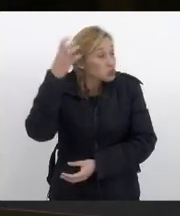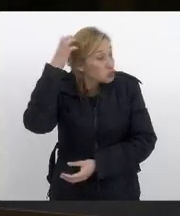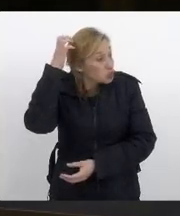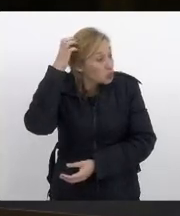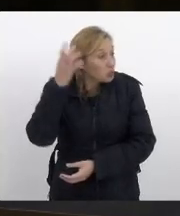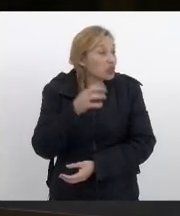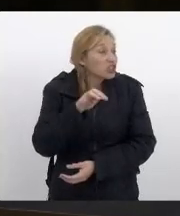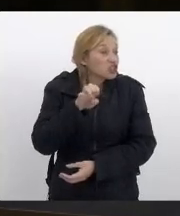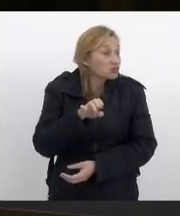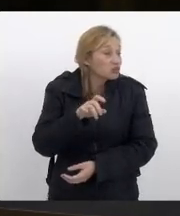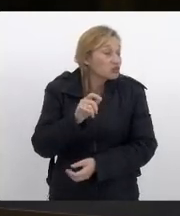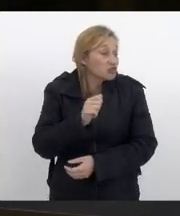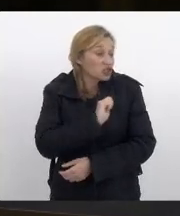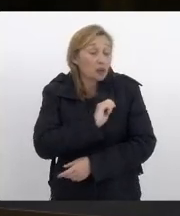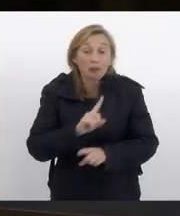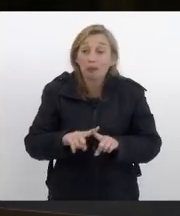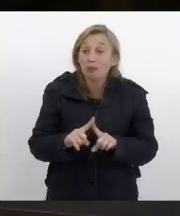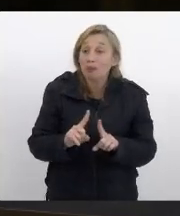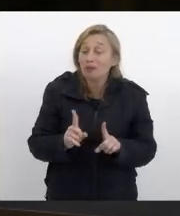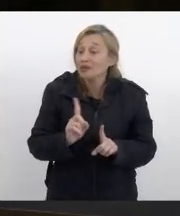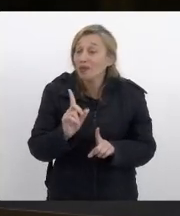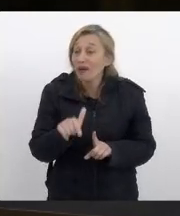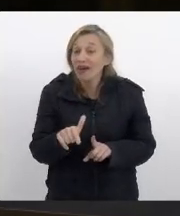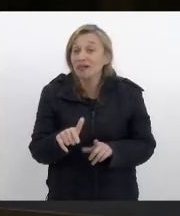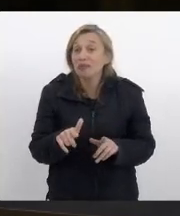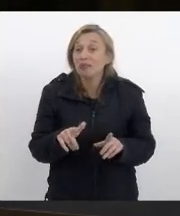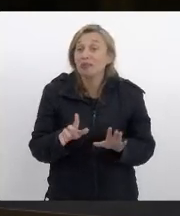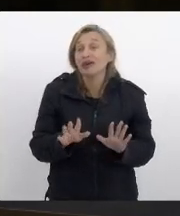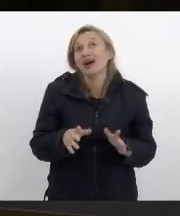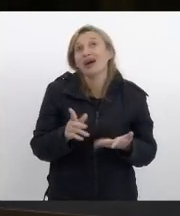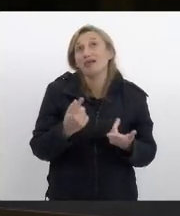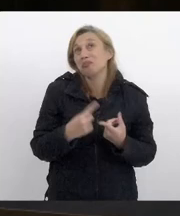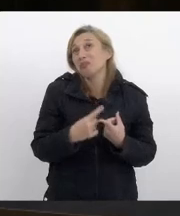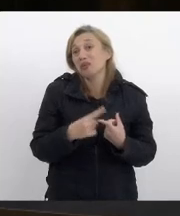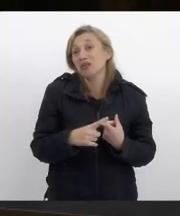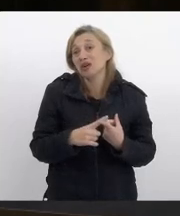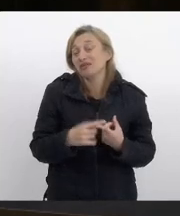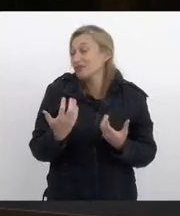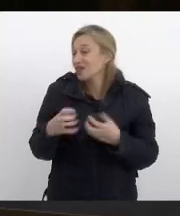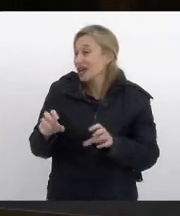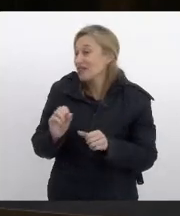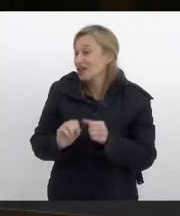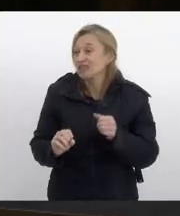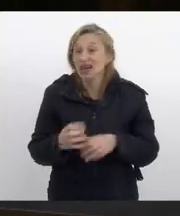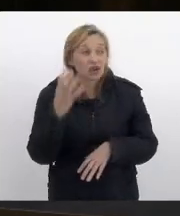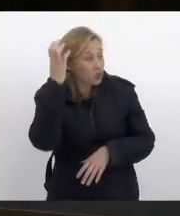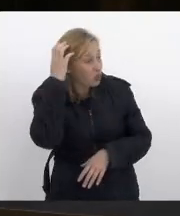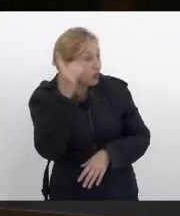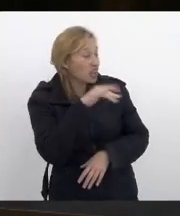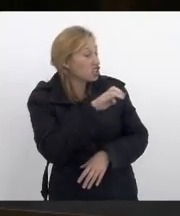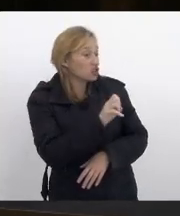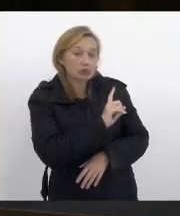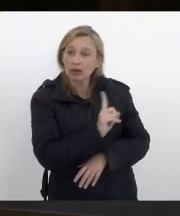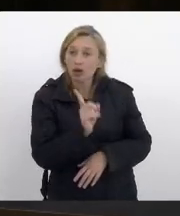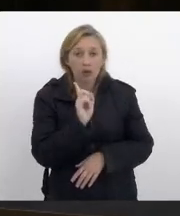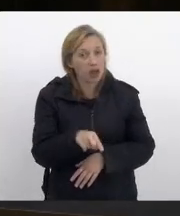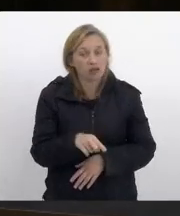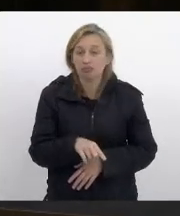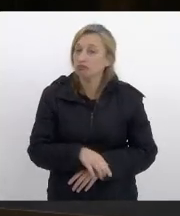regime de recuperação fiscal. Não é isso. Ah, porque não quer fazer, diz que é o regime. Não é assim,